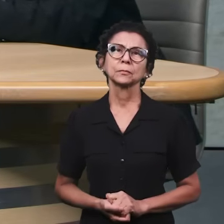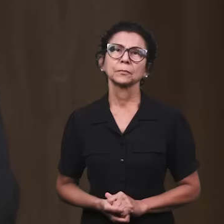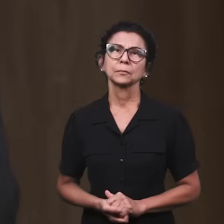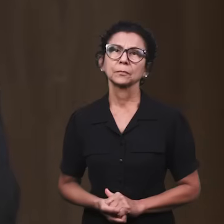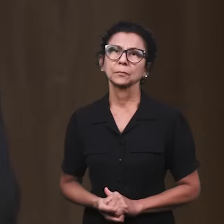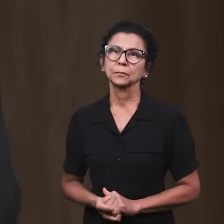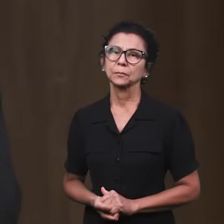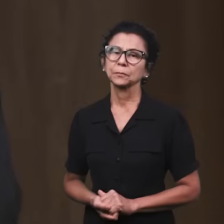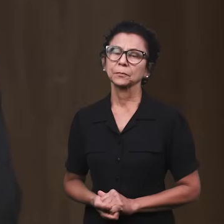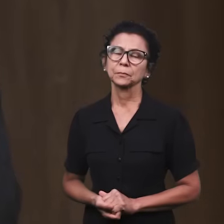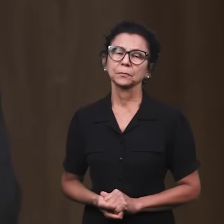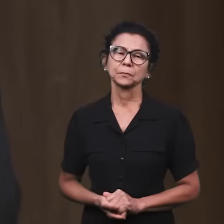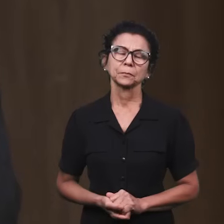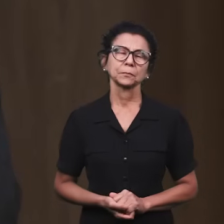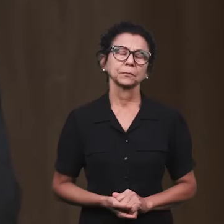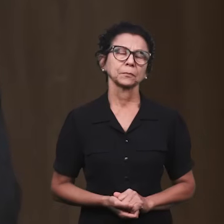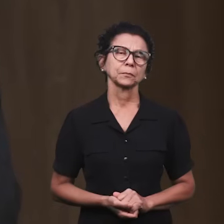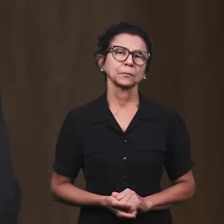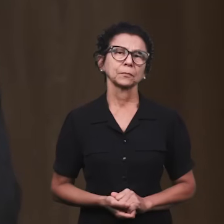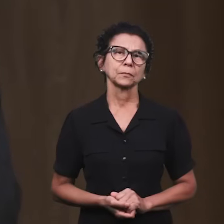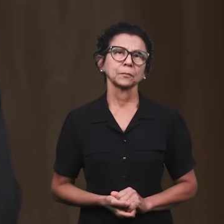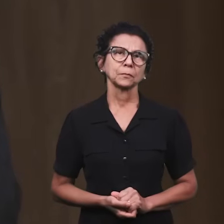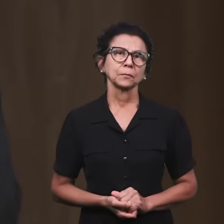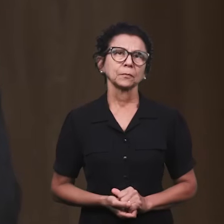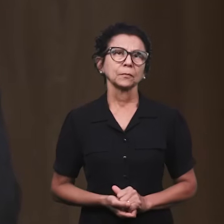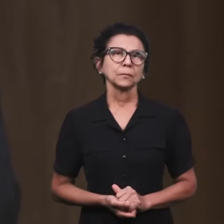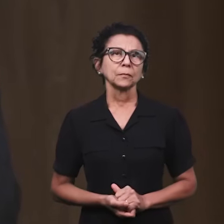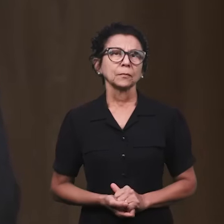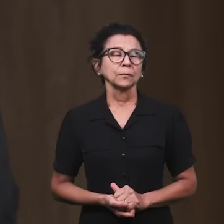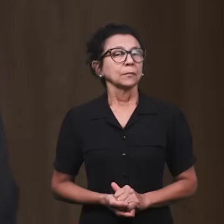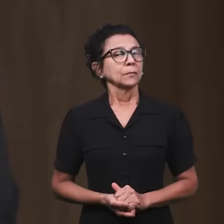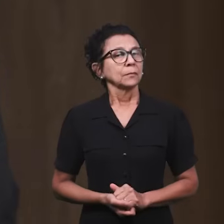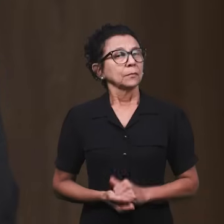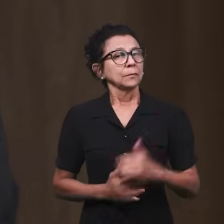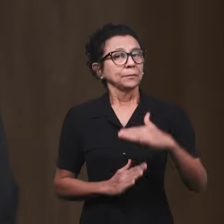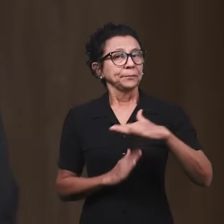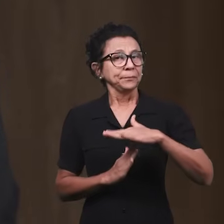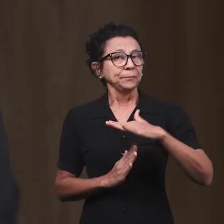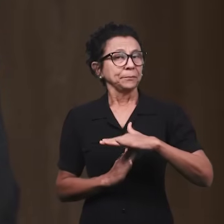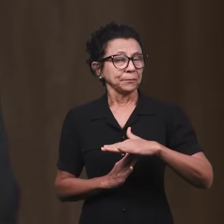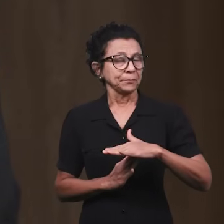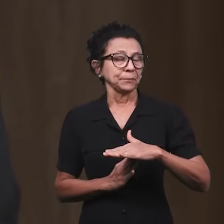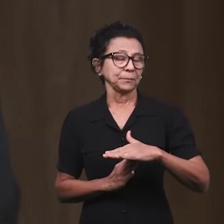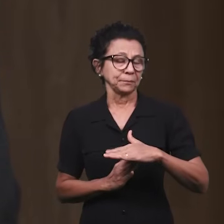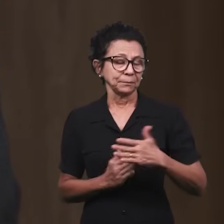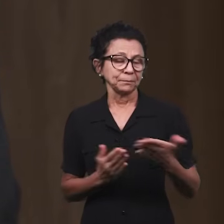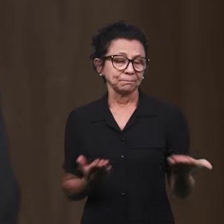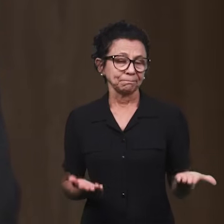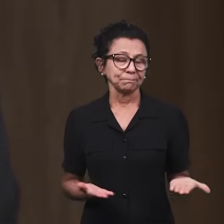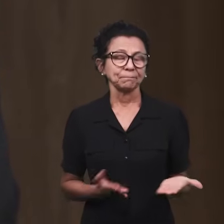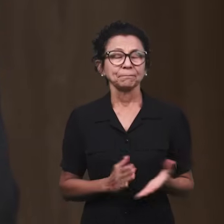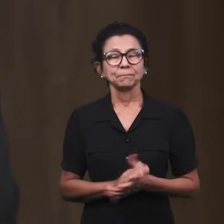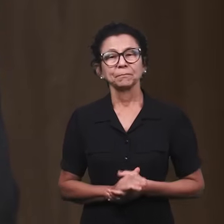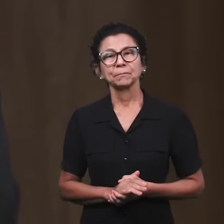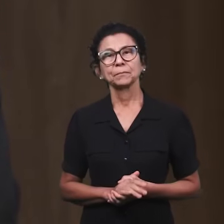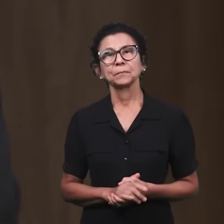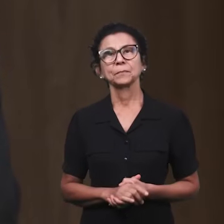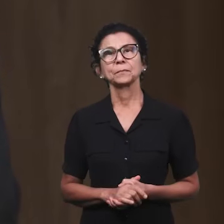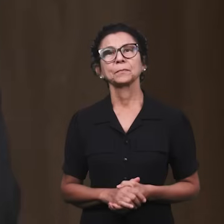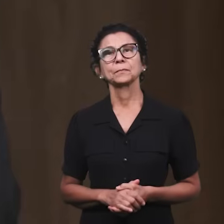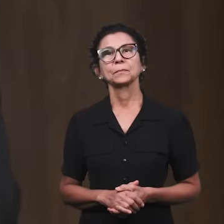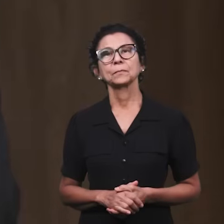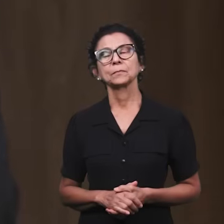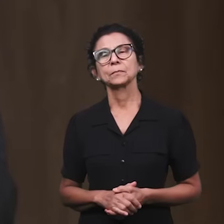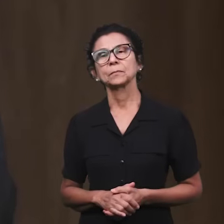Lógico que a solução passa pelos pais conseguirem colocar limites. Talvez alguns de nós que estamos